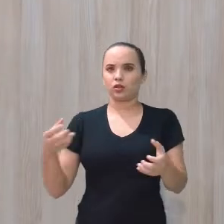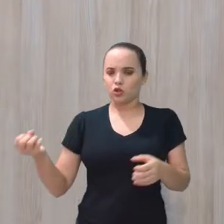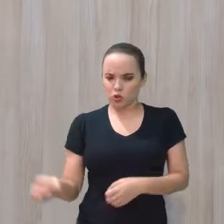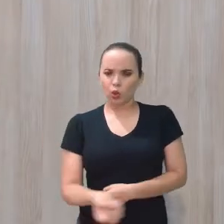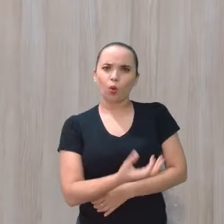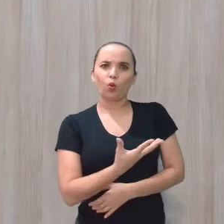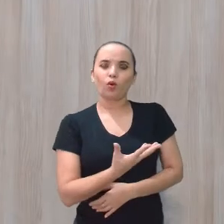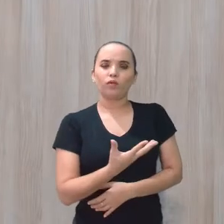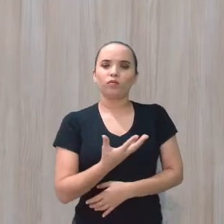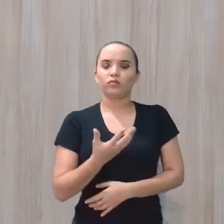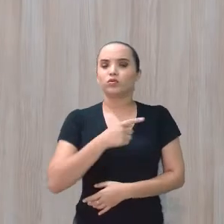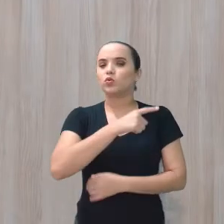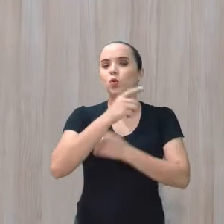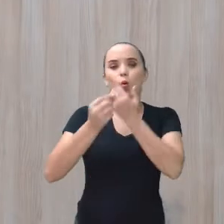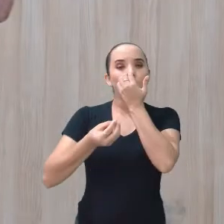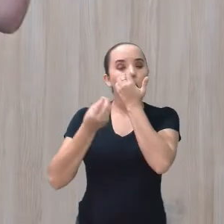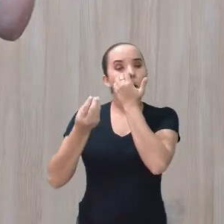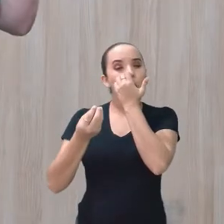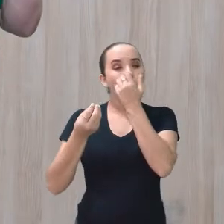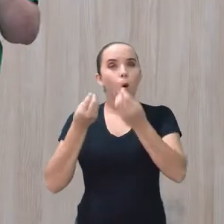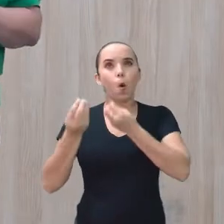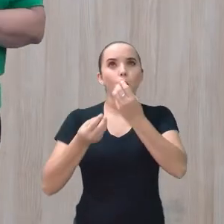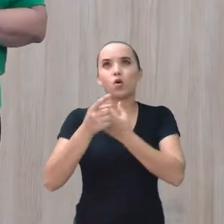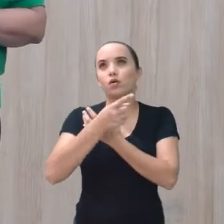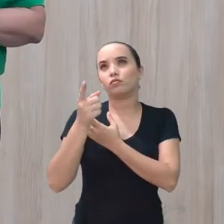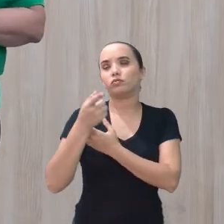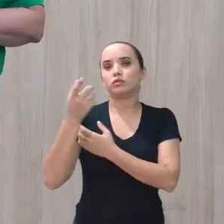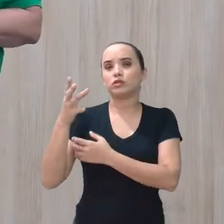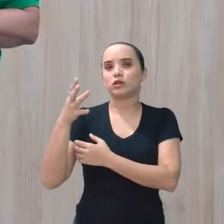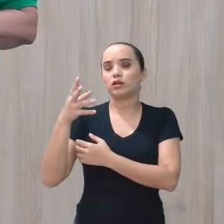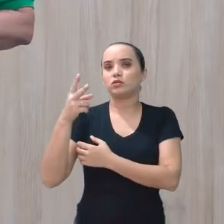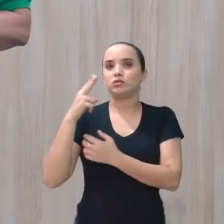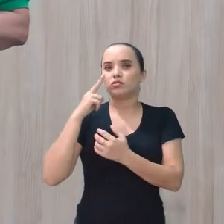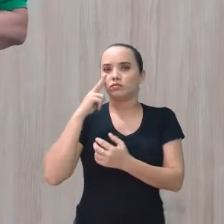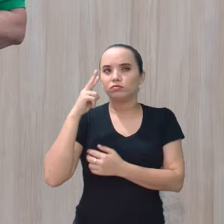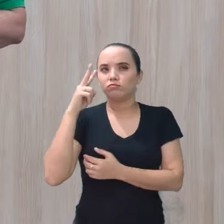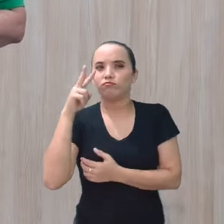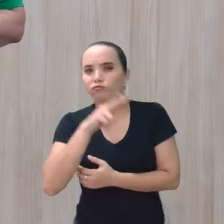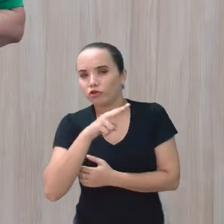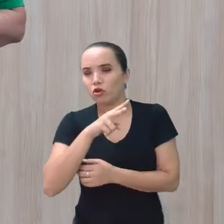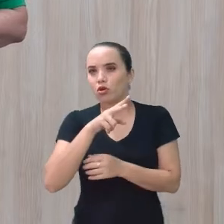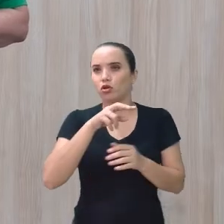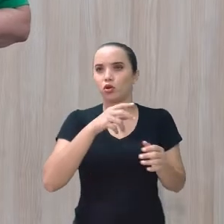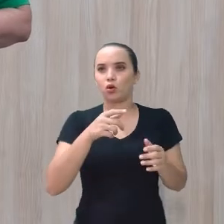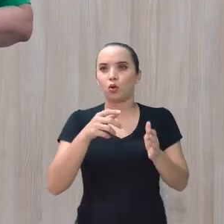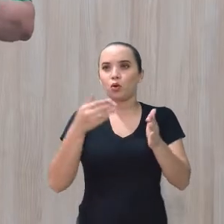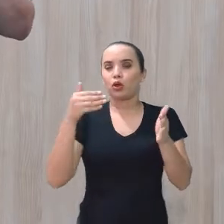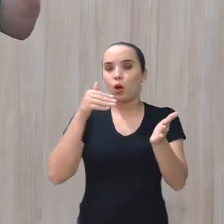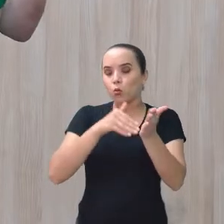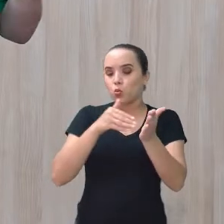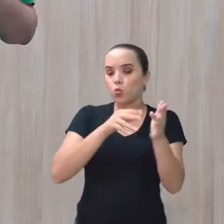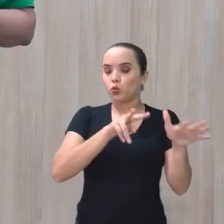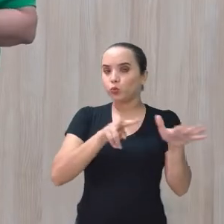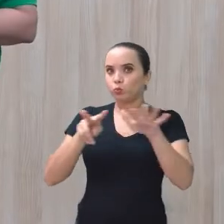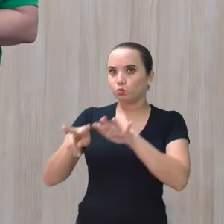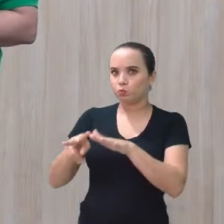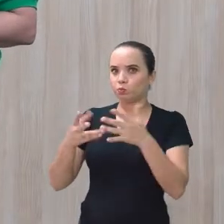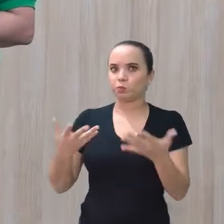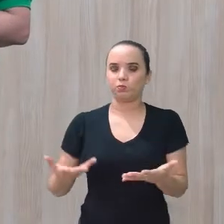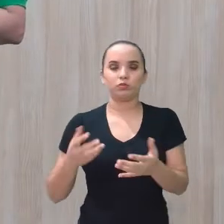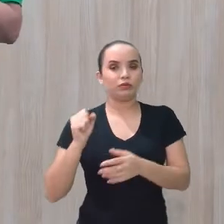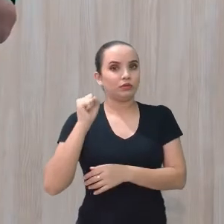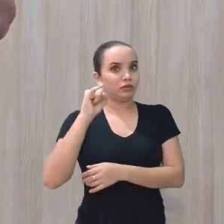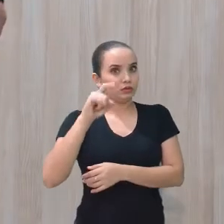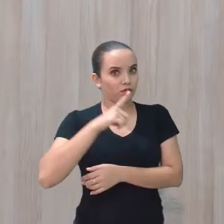que vocês ouviram nessas últimas semanas? E aí, pensa aí. Se você tem acesso agora ao